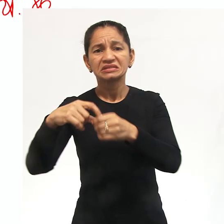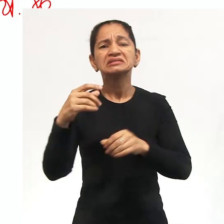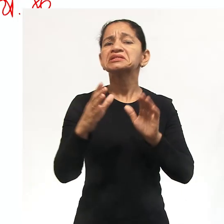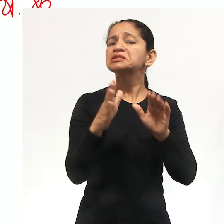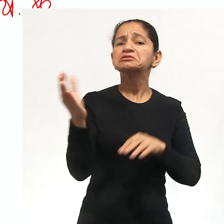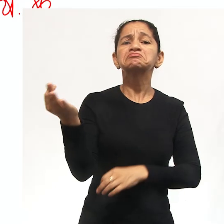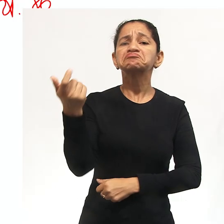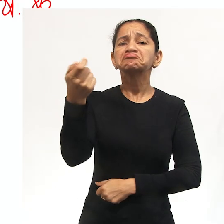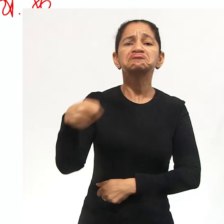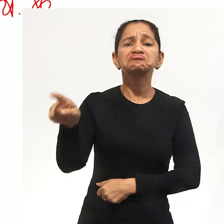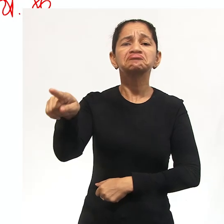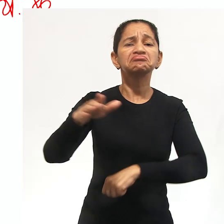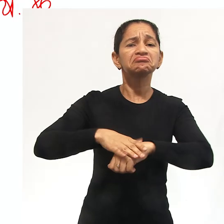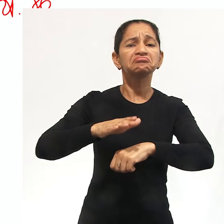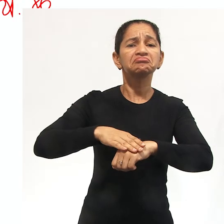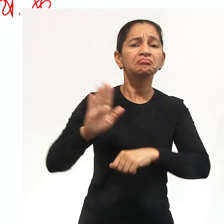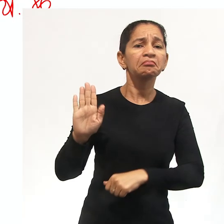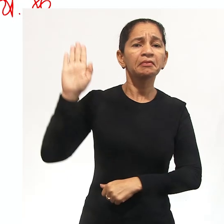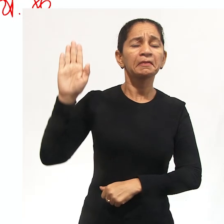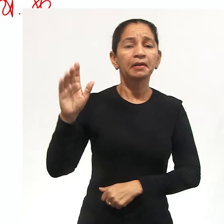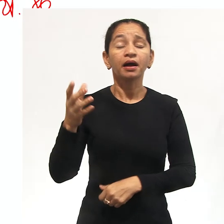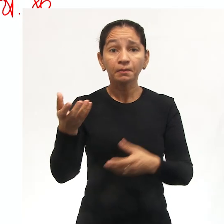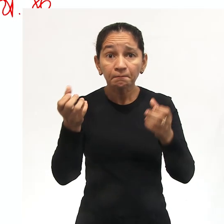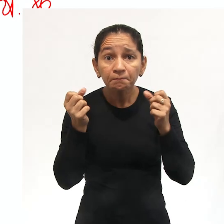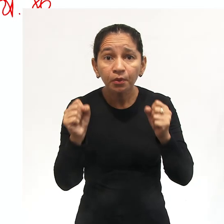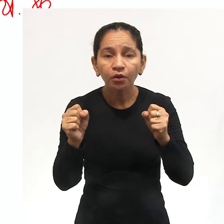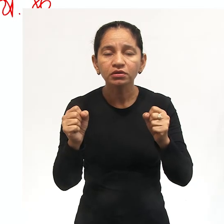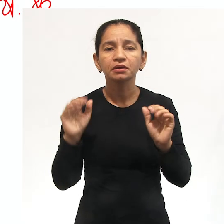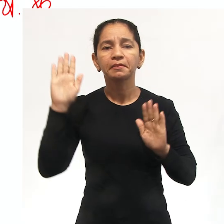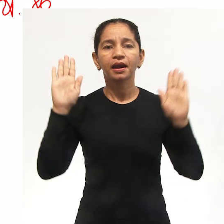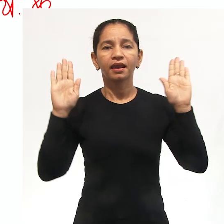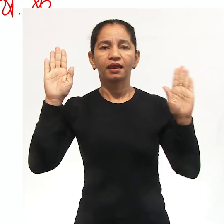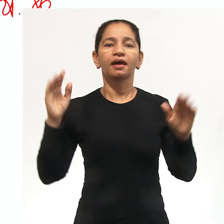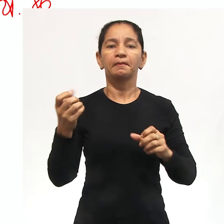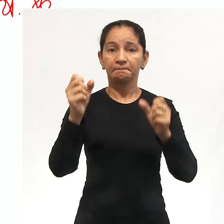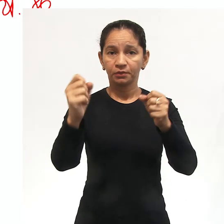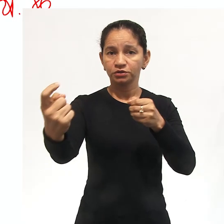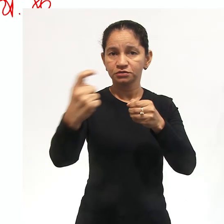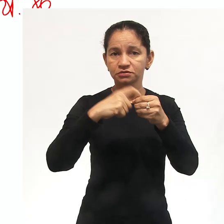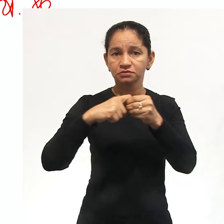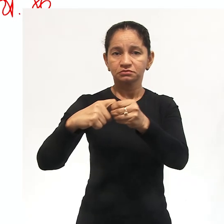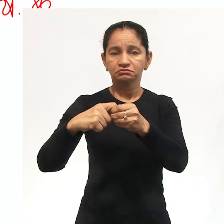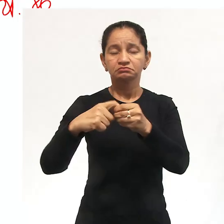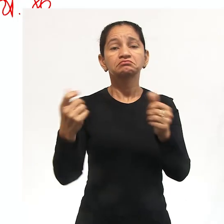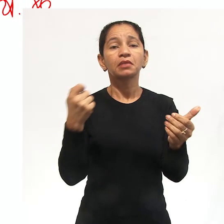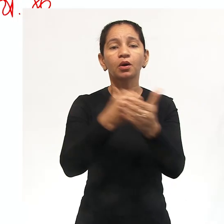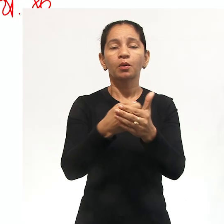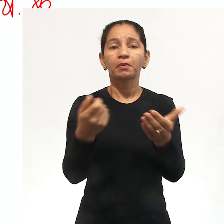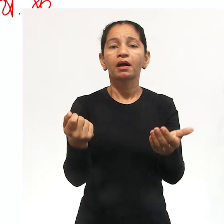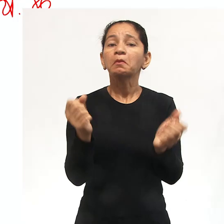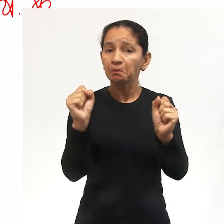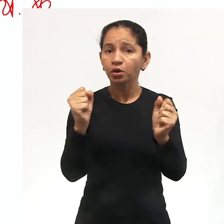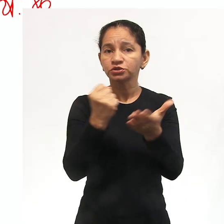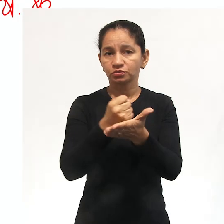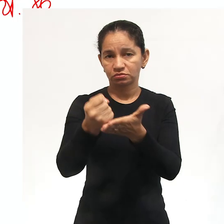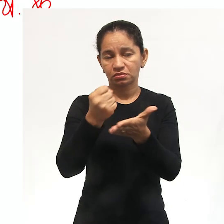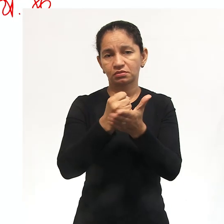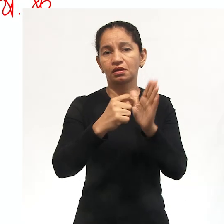falamos, de um órgão que não participou do processo, se ele pode entrar lá e pedir aquele objeto